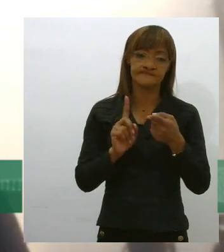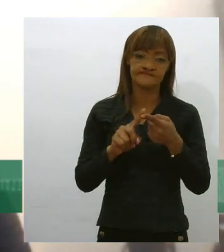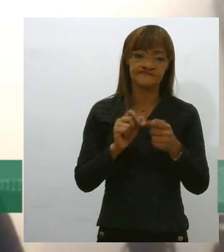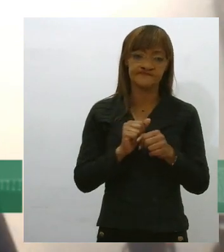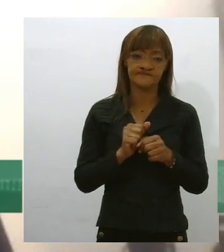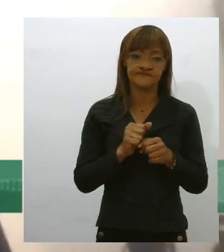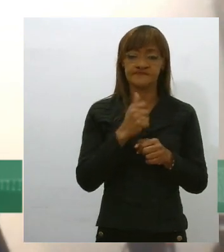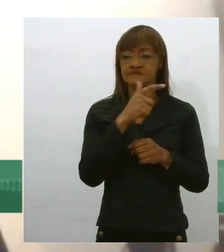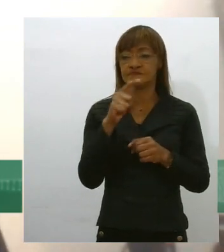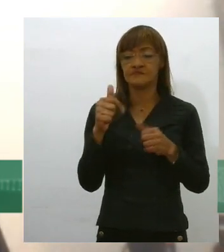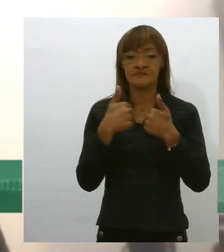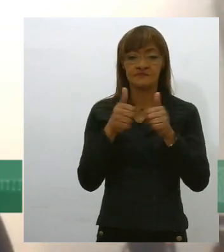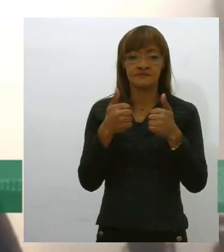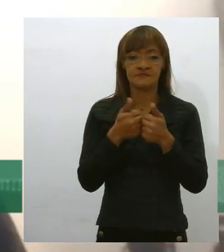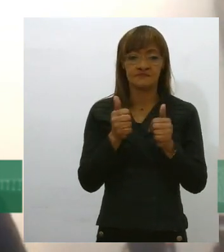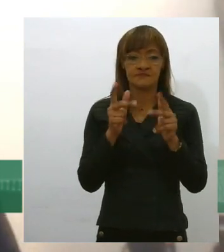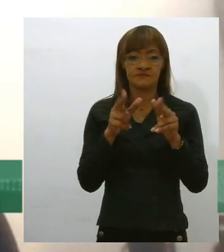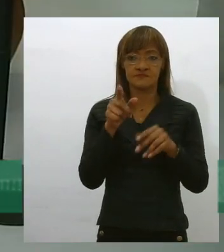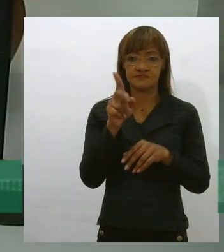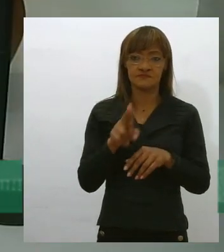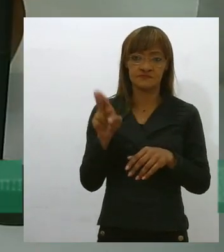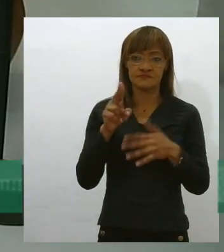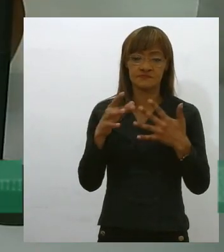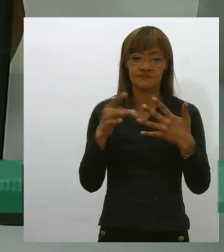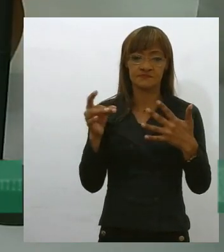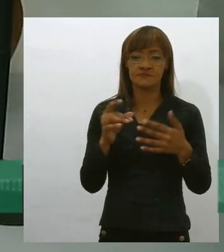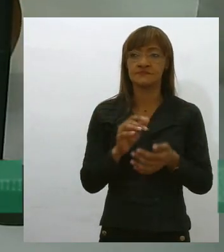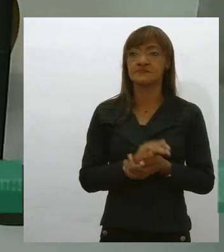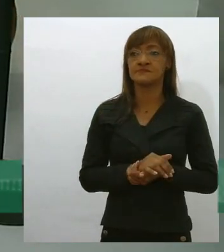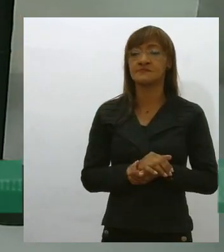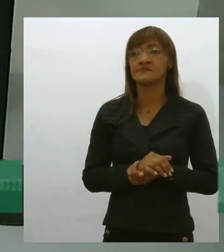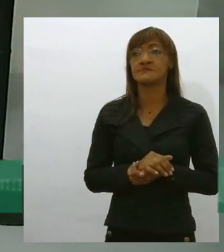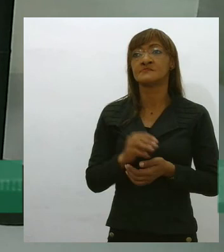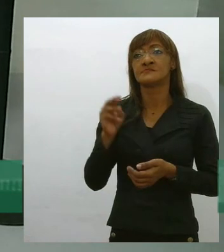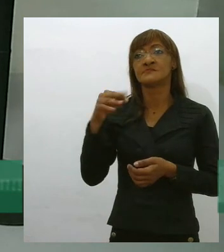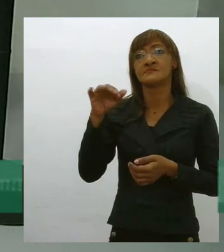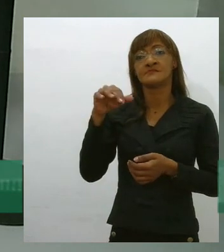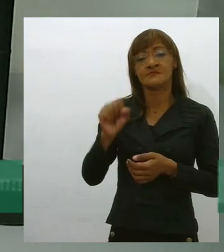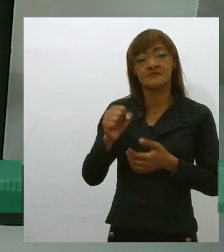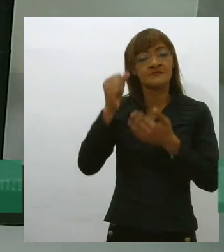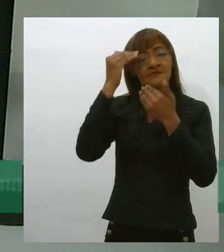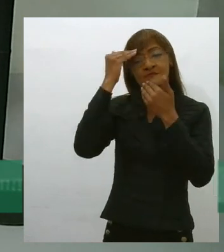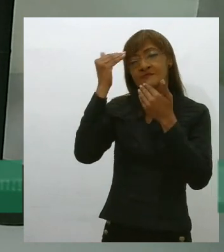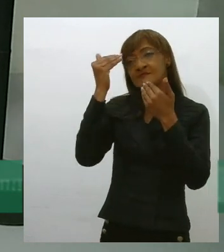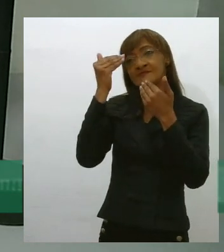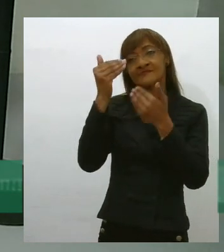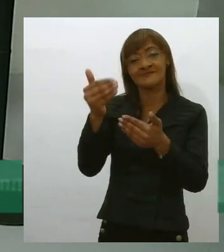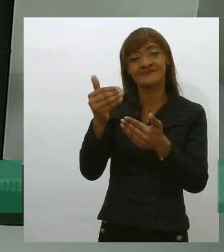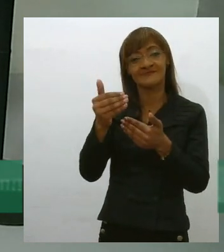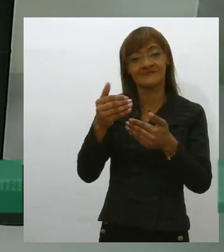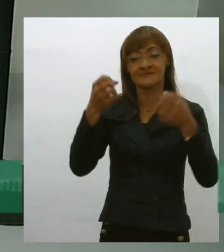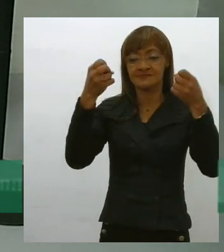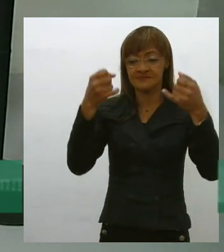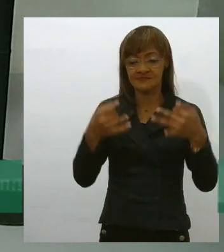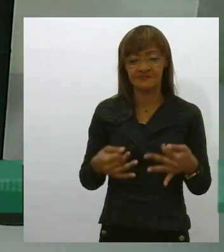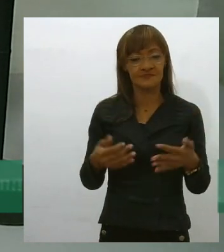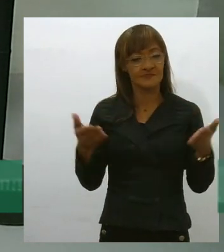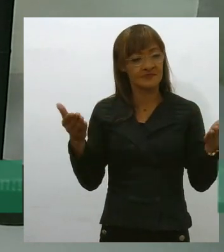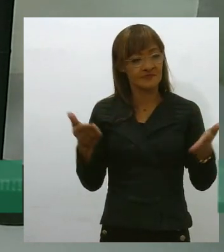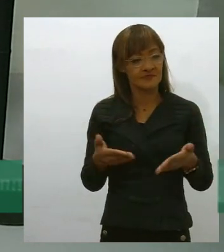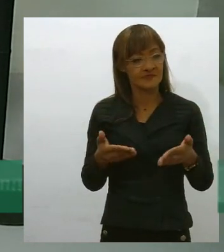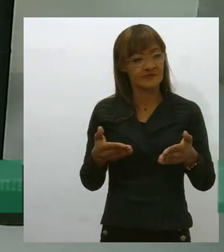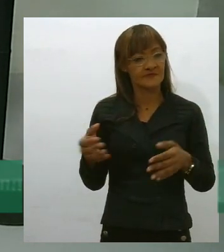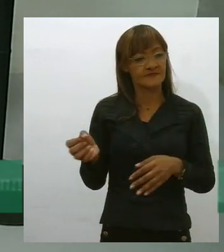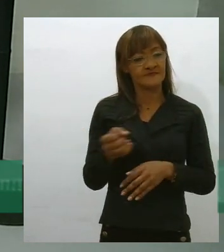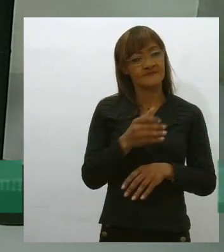público como o vídeo que você faltou por exemplo na Marcos Muito obrigado pelas pelos seus esclarecimentos aí sobre essa nova